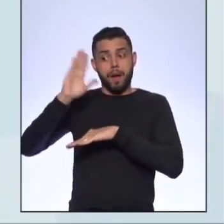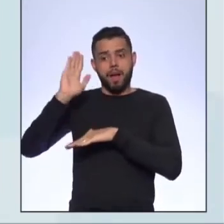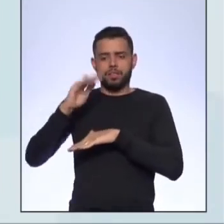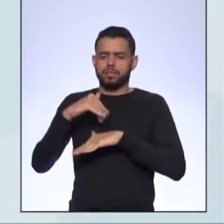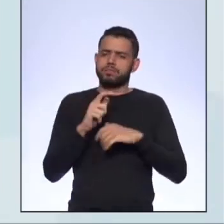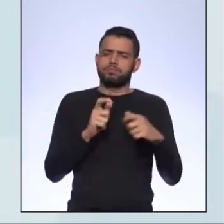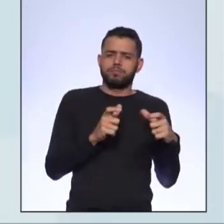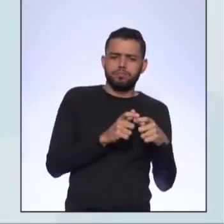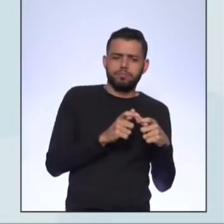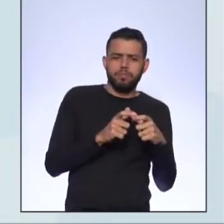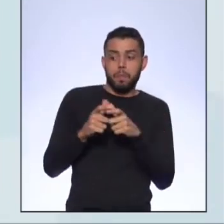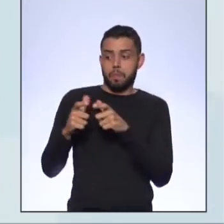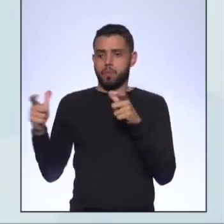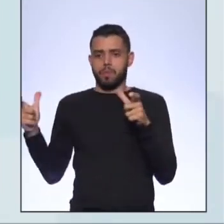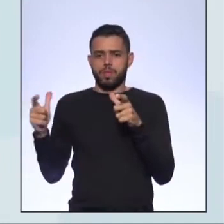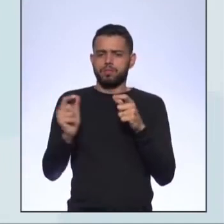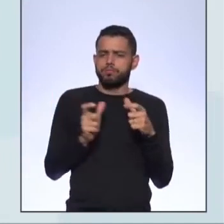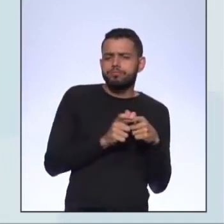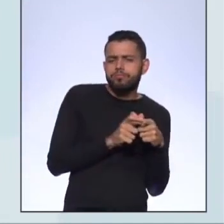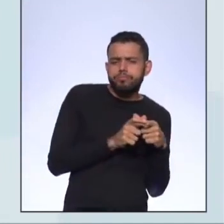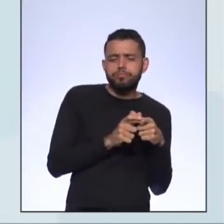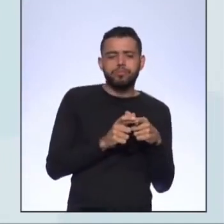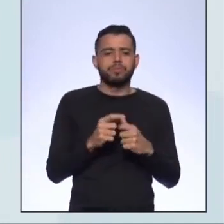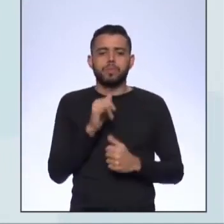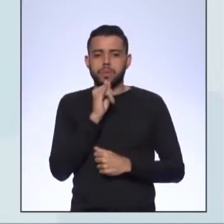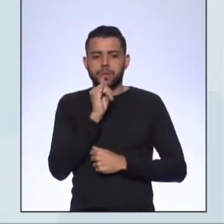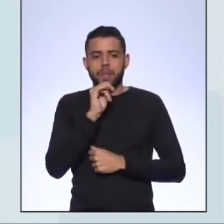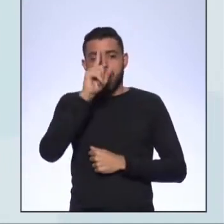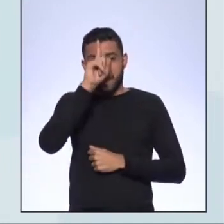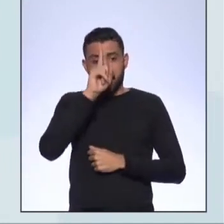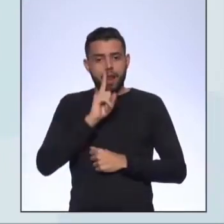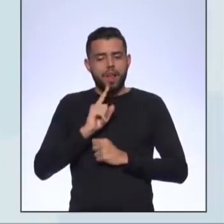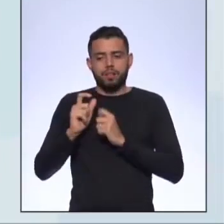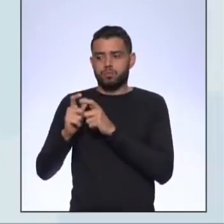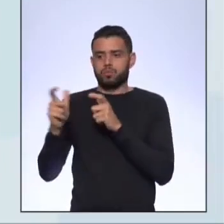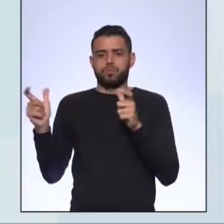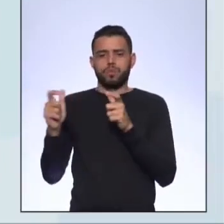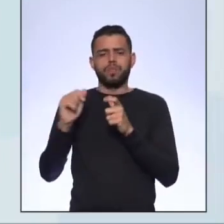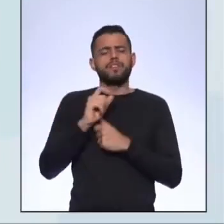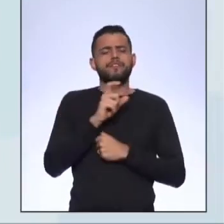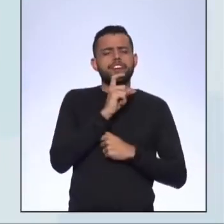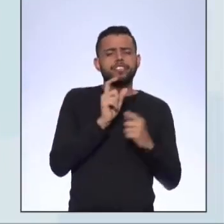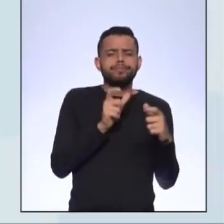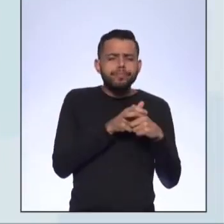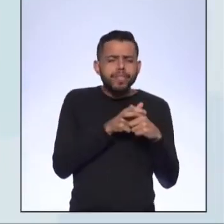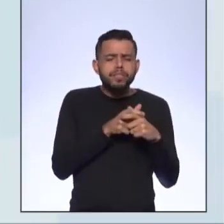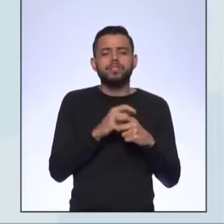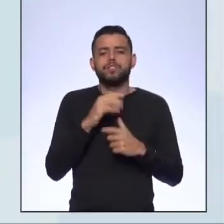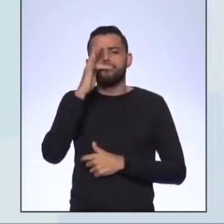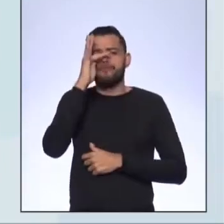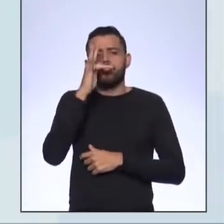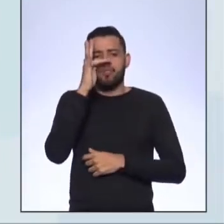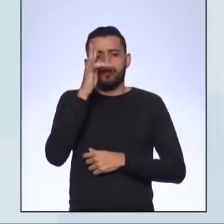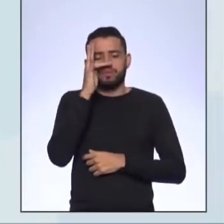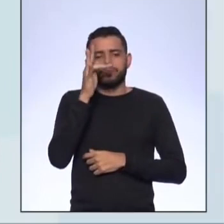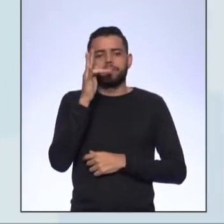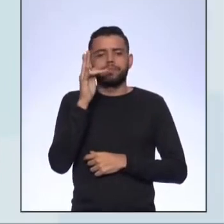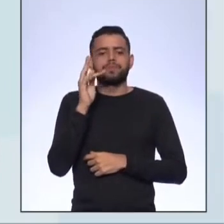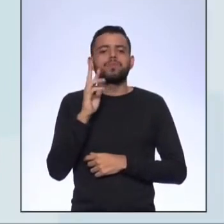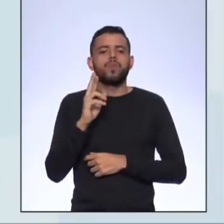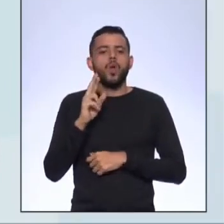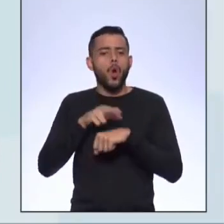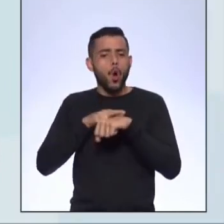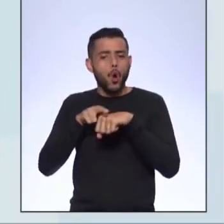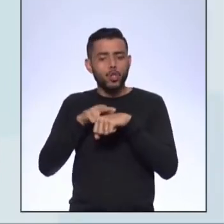Tá? Então, a gente tem aí cor da semente, amarelo dominante, o verde recessivo. A flor